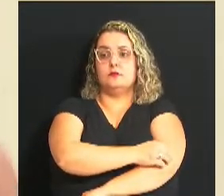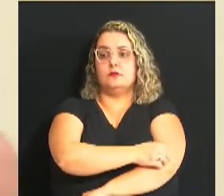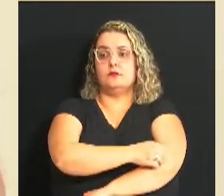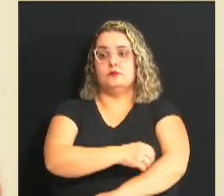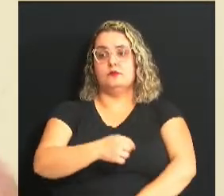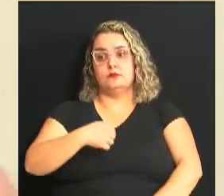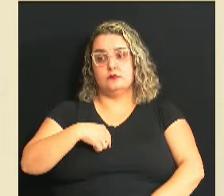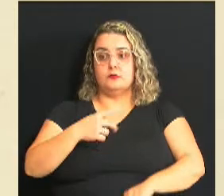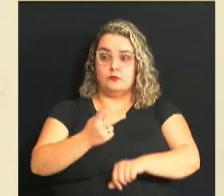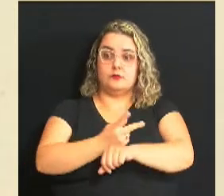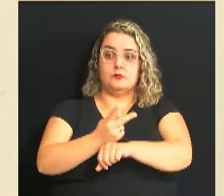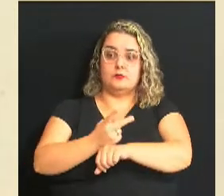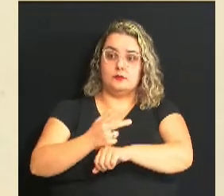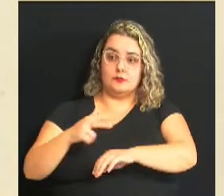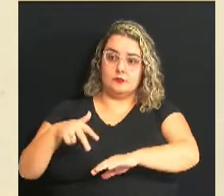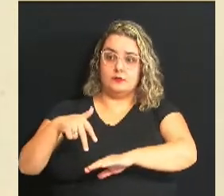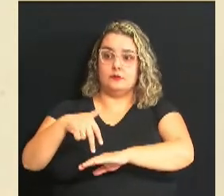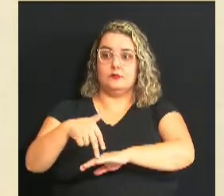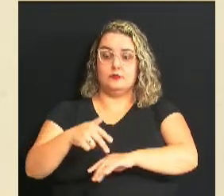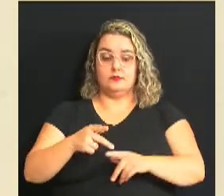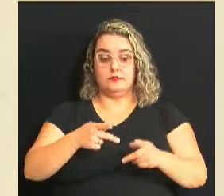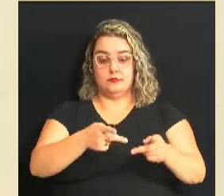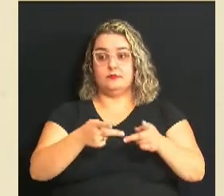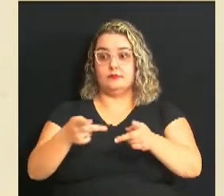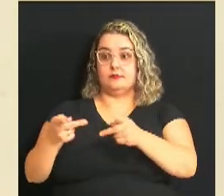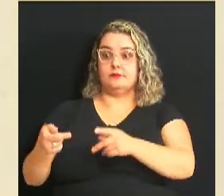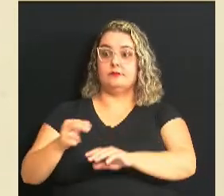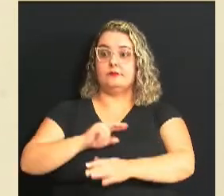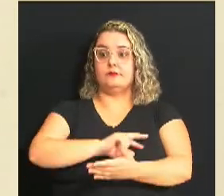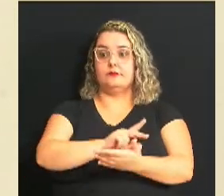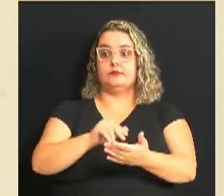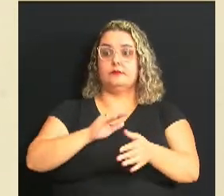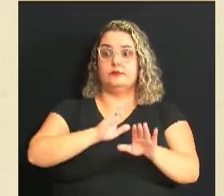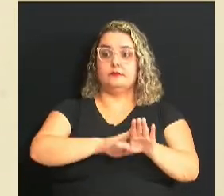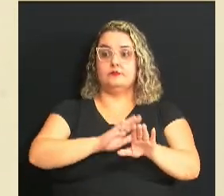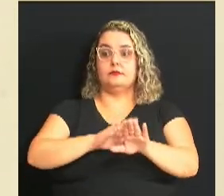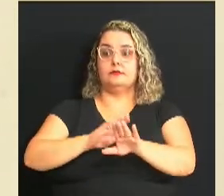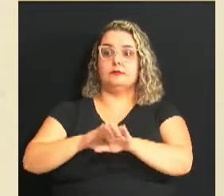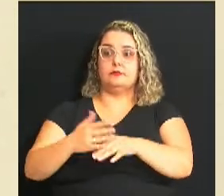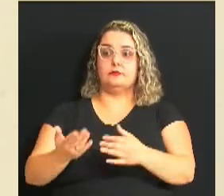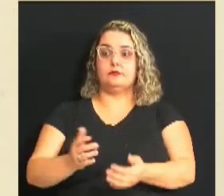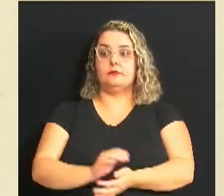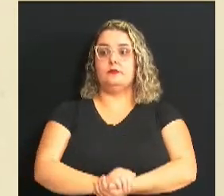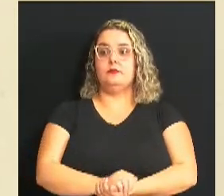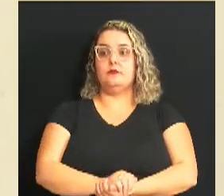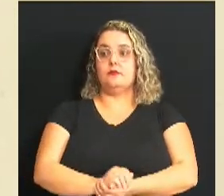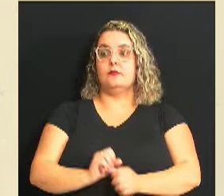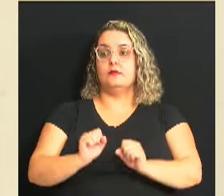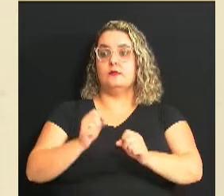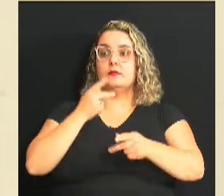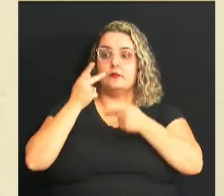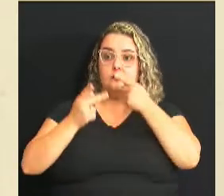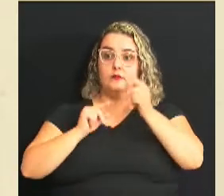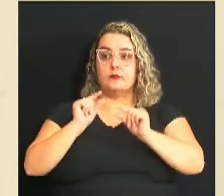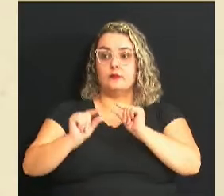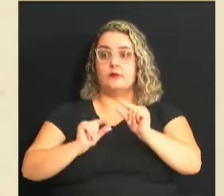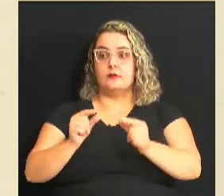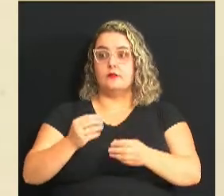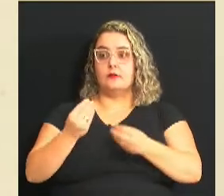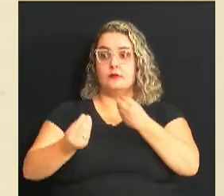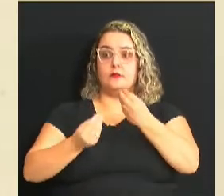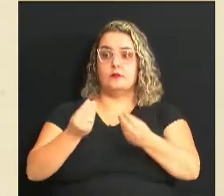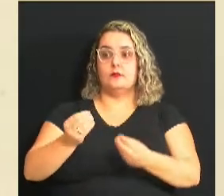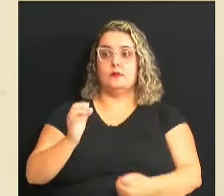procurei prestigiar várias das atividades, né, mas pudesse falar um pouco de como